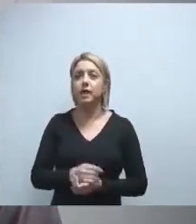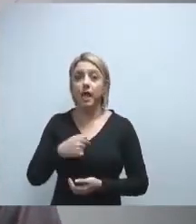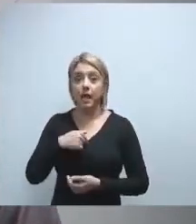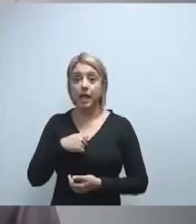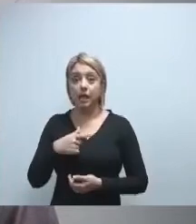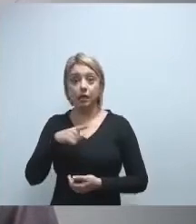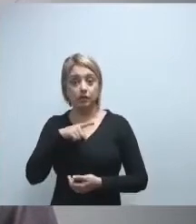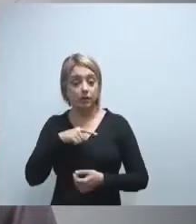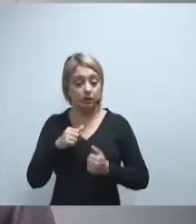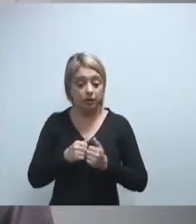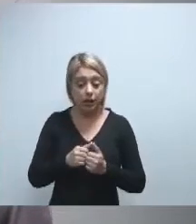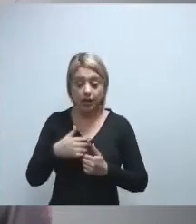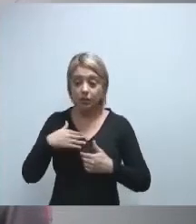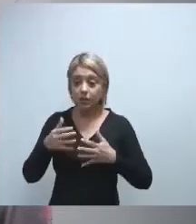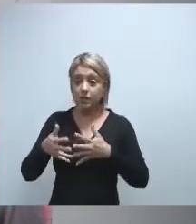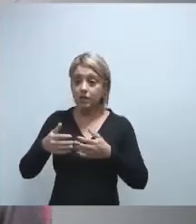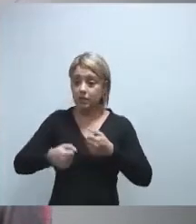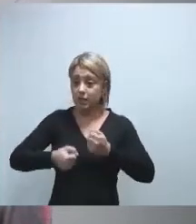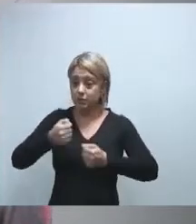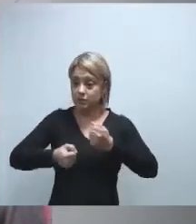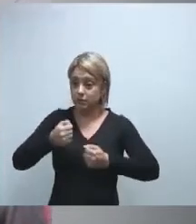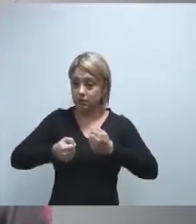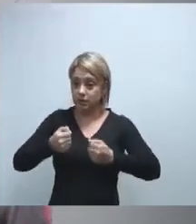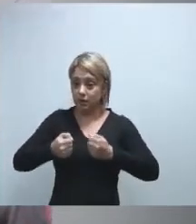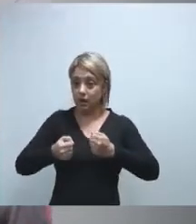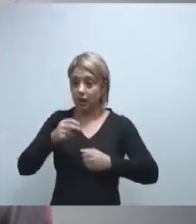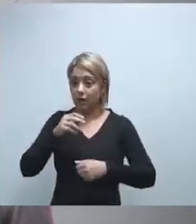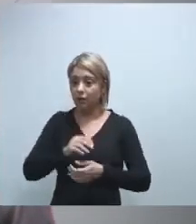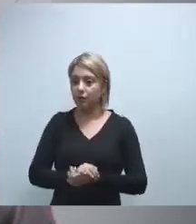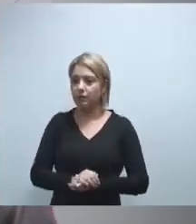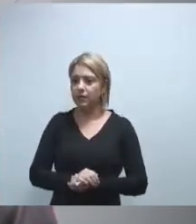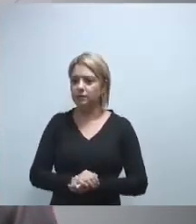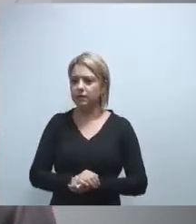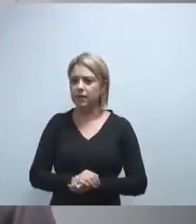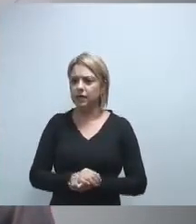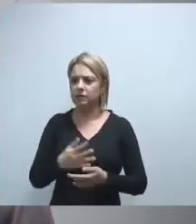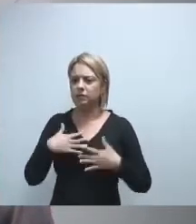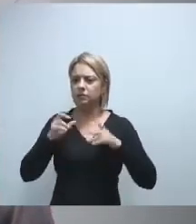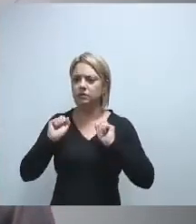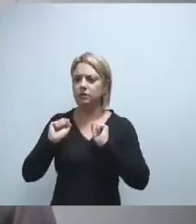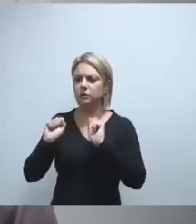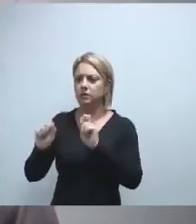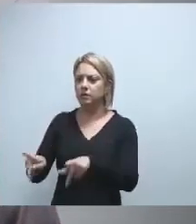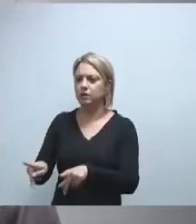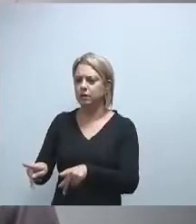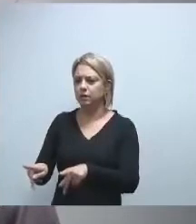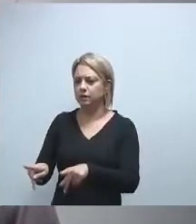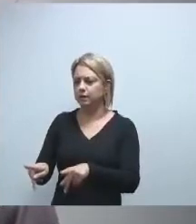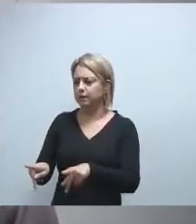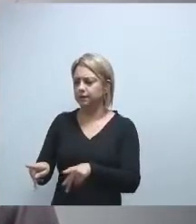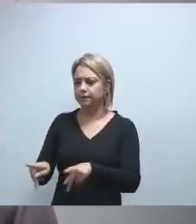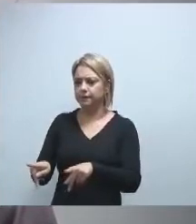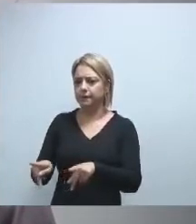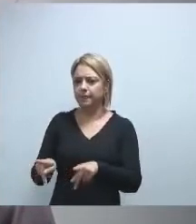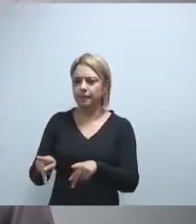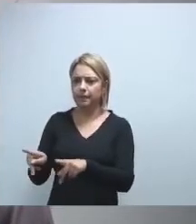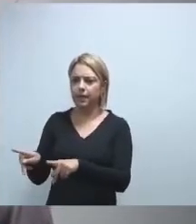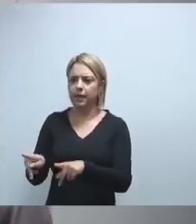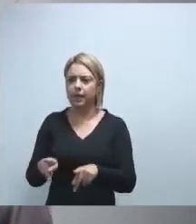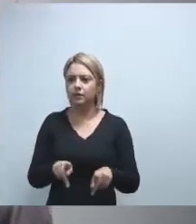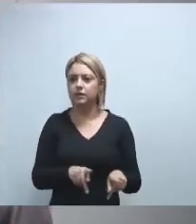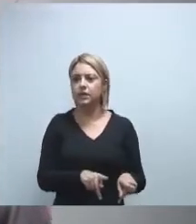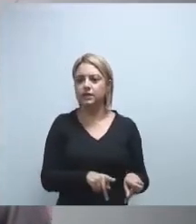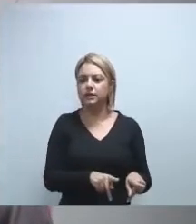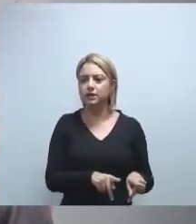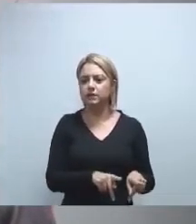eu tenho que andar de carro blindado não tenha aposentadoria diminuir depois de minha aposentadoria de membro do ministério